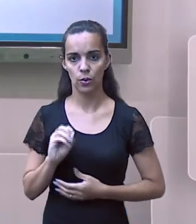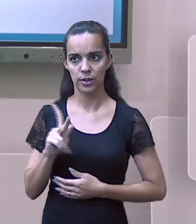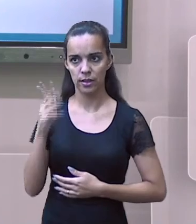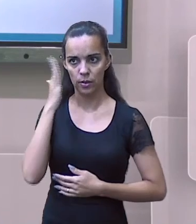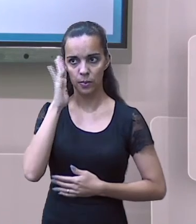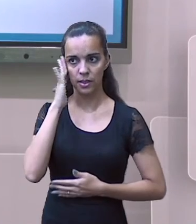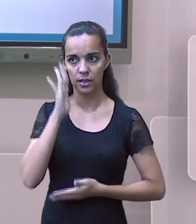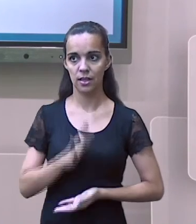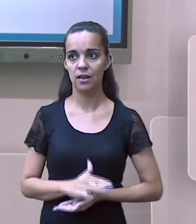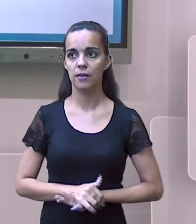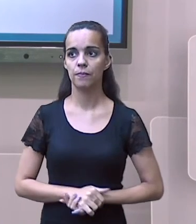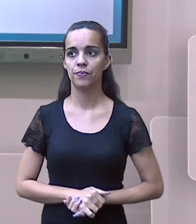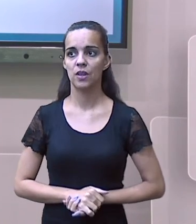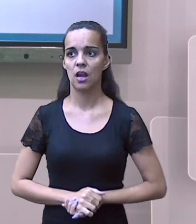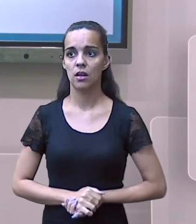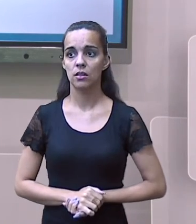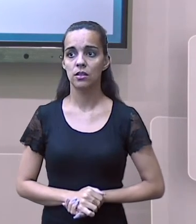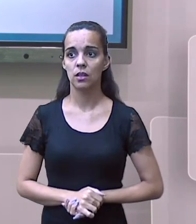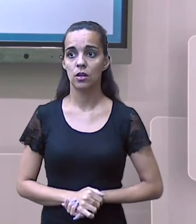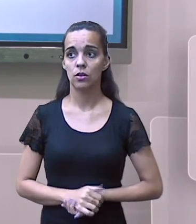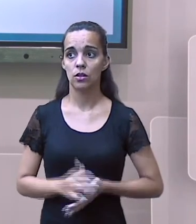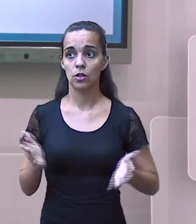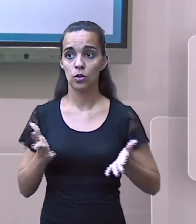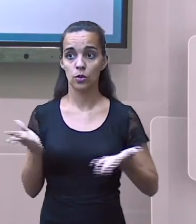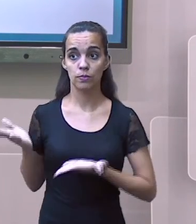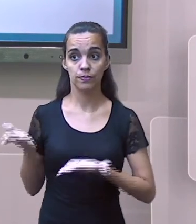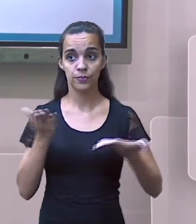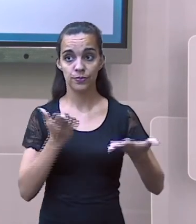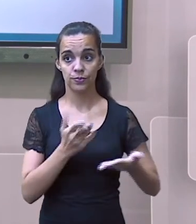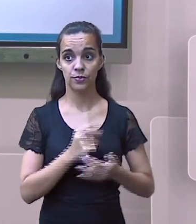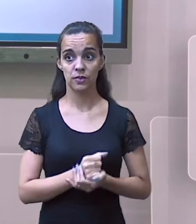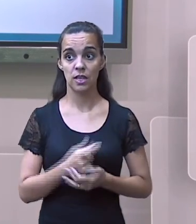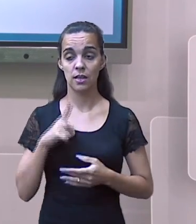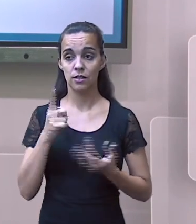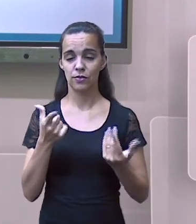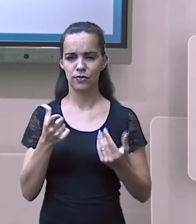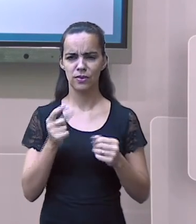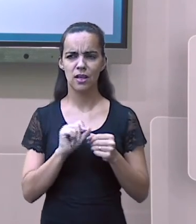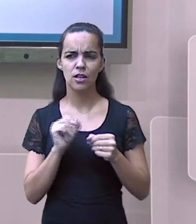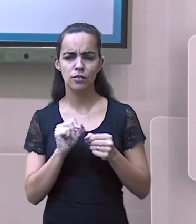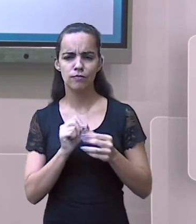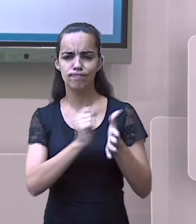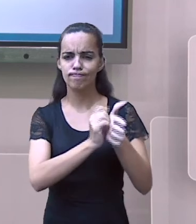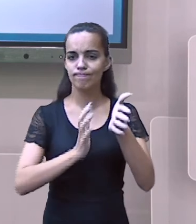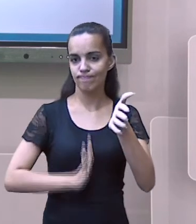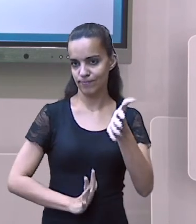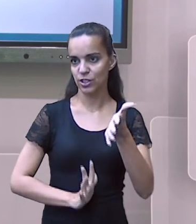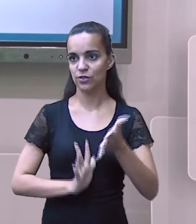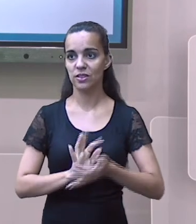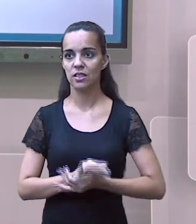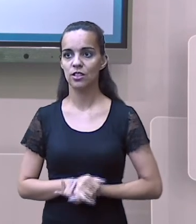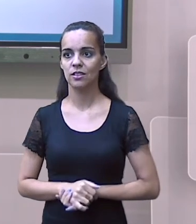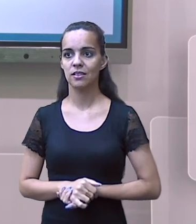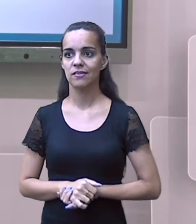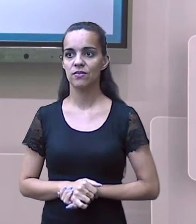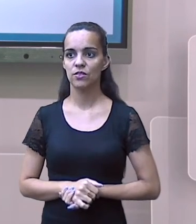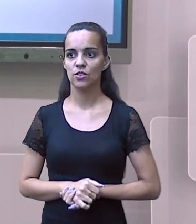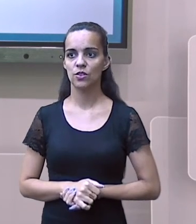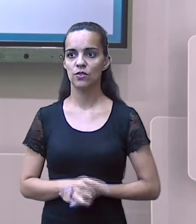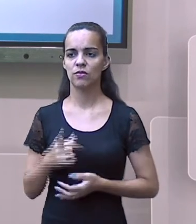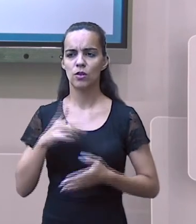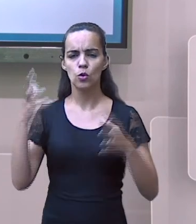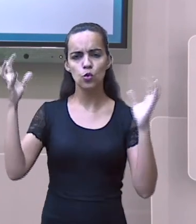ok? Indo aqui agora para a parte da nossa atividade. Num dia